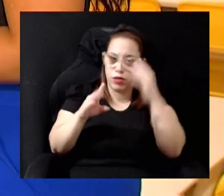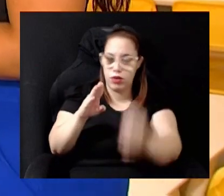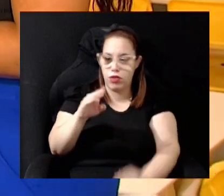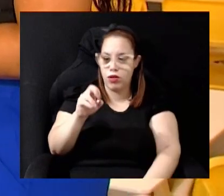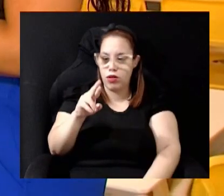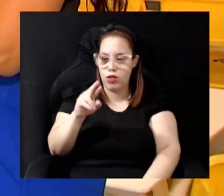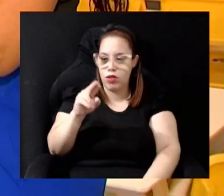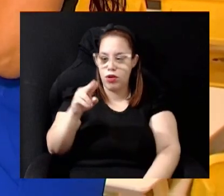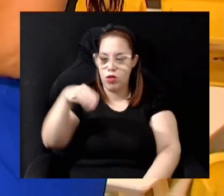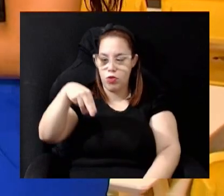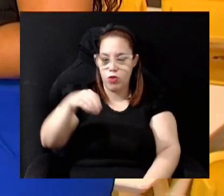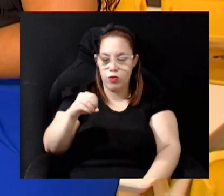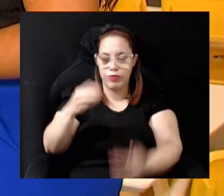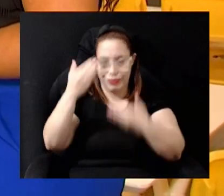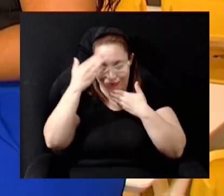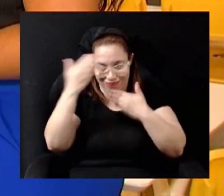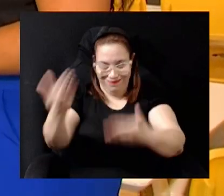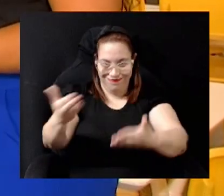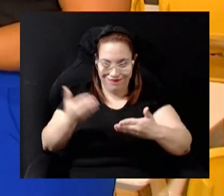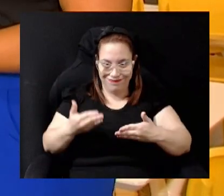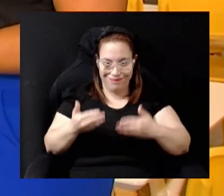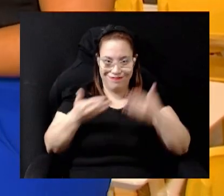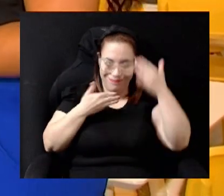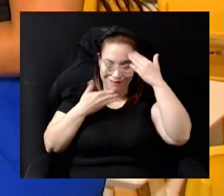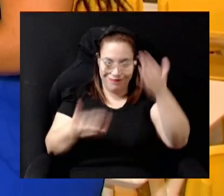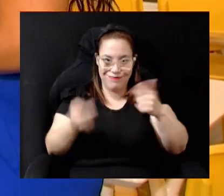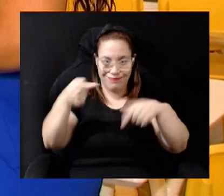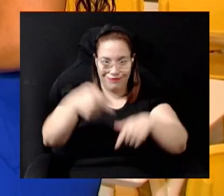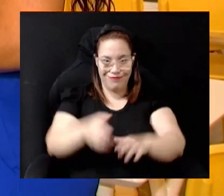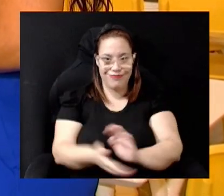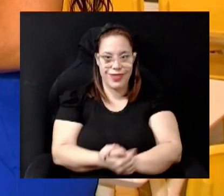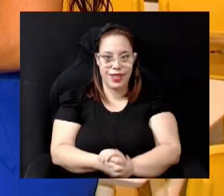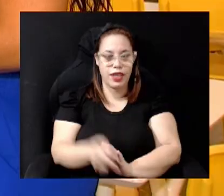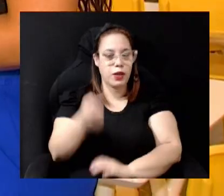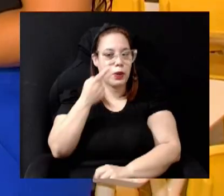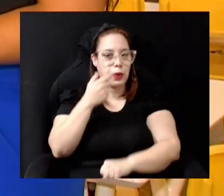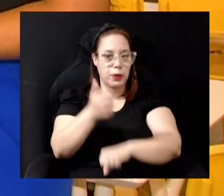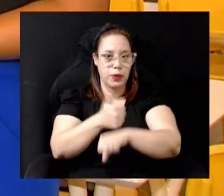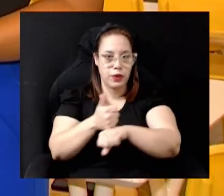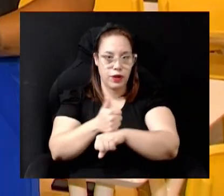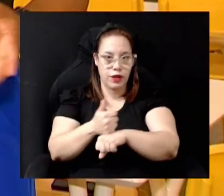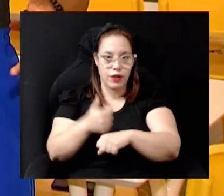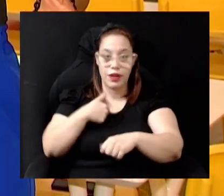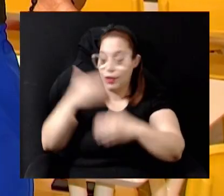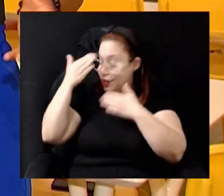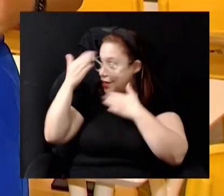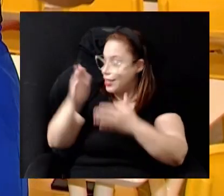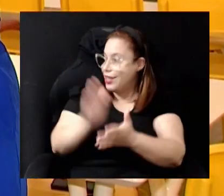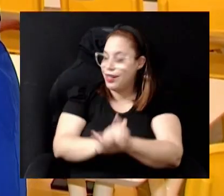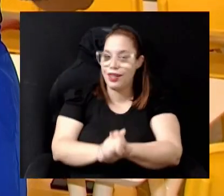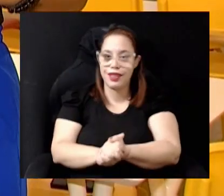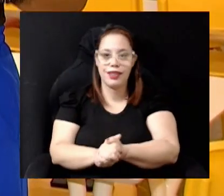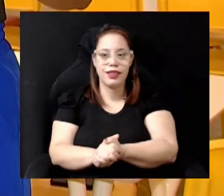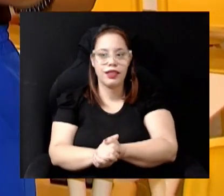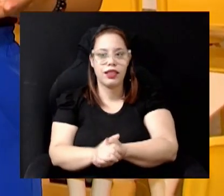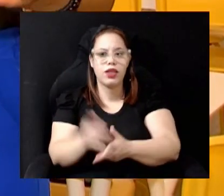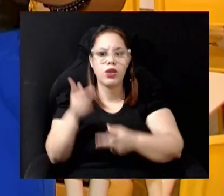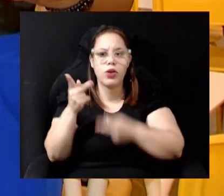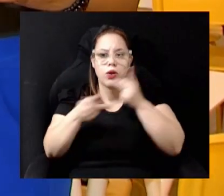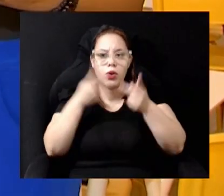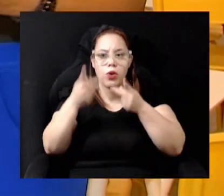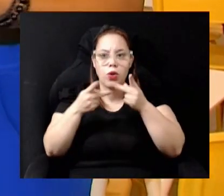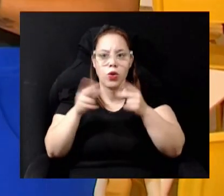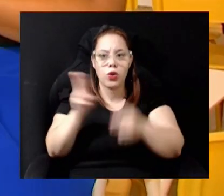Seja muito bem-vindo, obrigada por participar com a gente aqui do Se Liga na Profissão. Poxa, eu que agradeço. Maravilha. Agora conta pra gente um nome diferente, uma